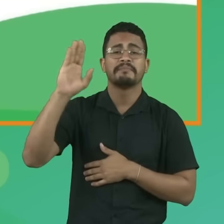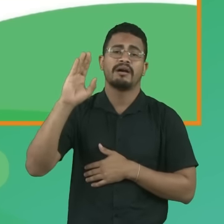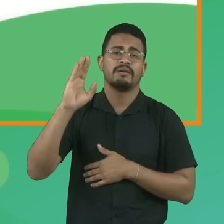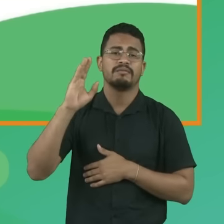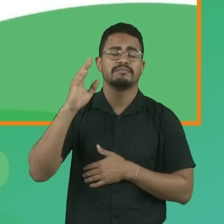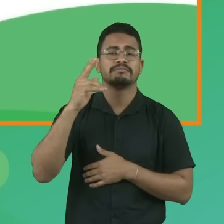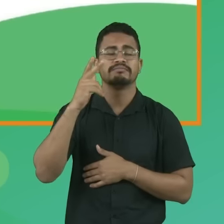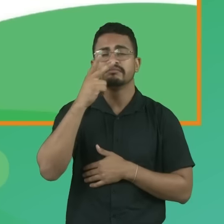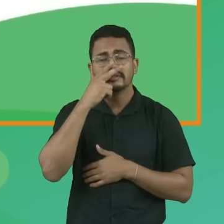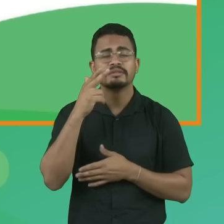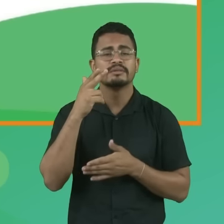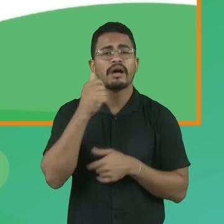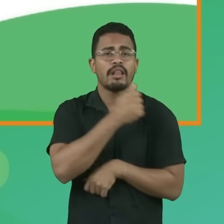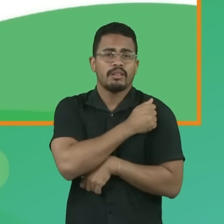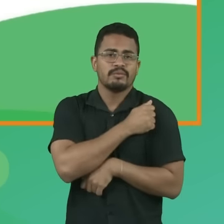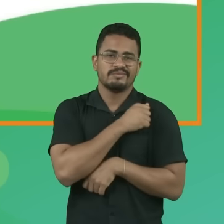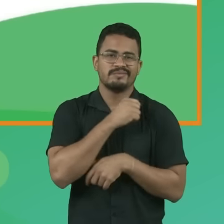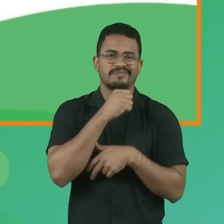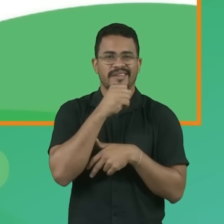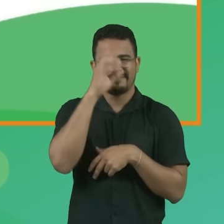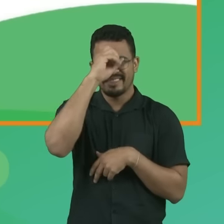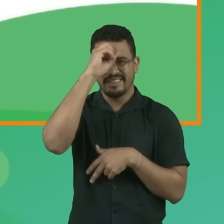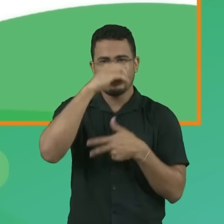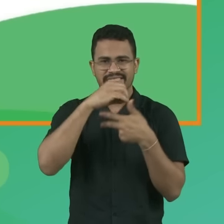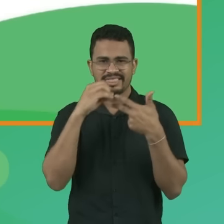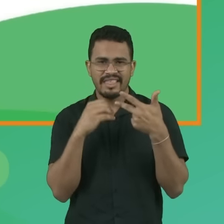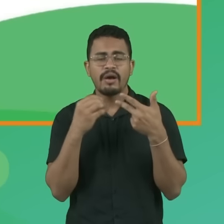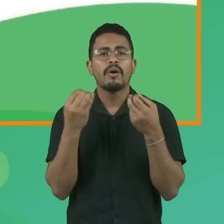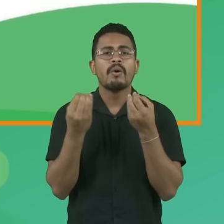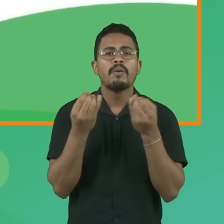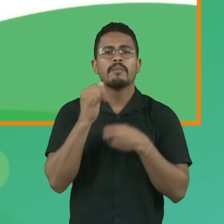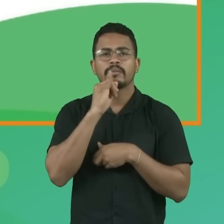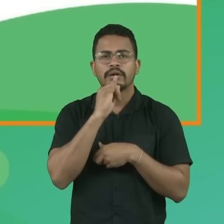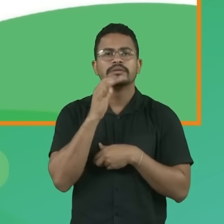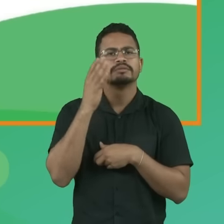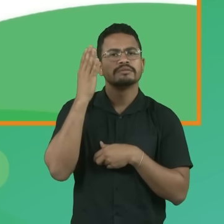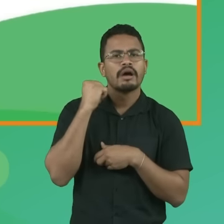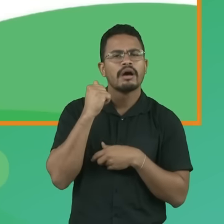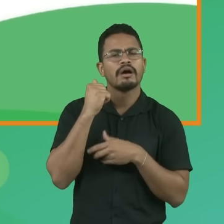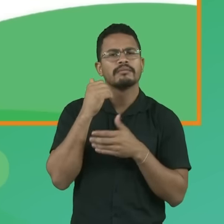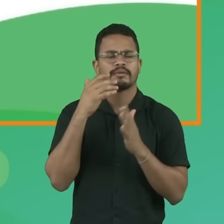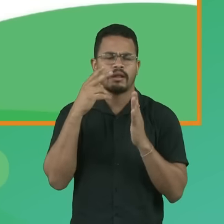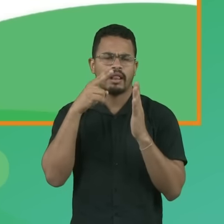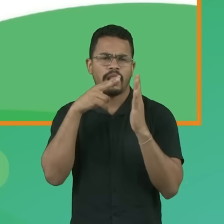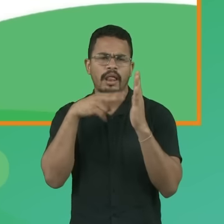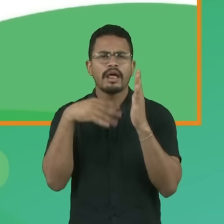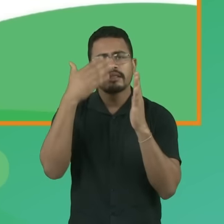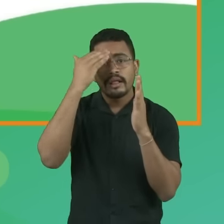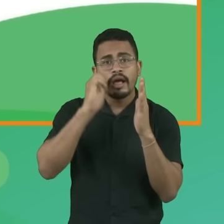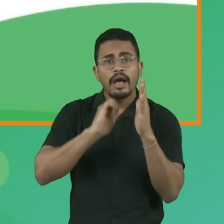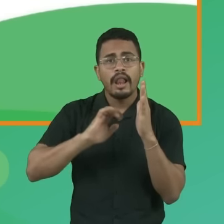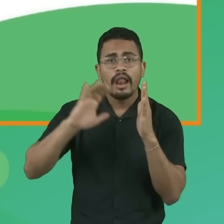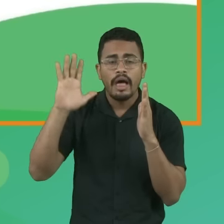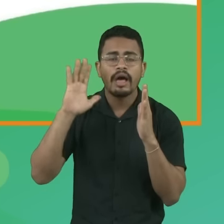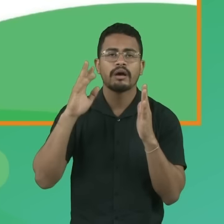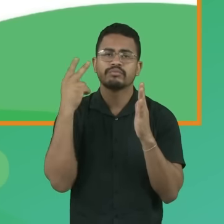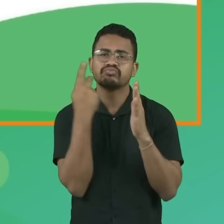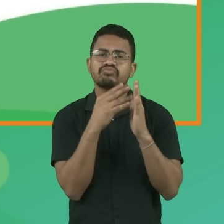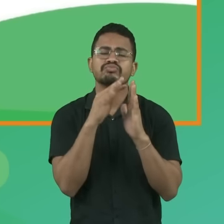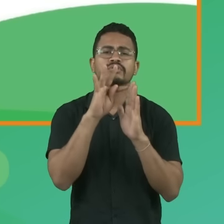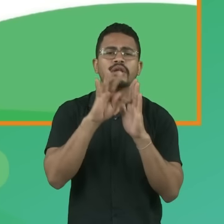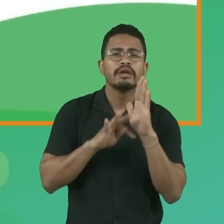ainda para os alunos do Enem, né? Porque quando a gente tem aquele domínio da interpretação textual, que a gente entende o texto, a gente